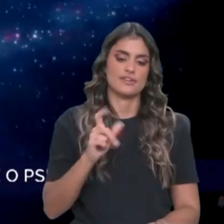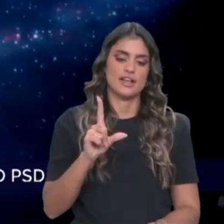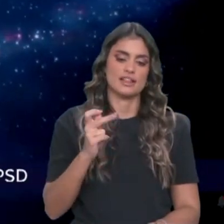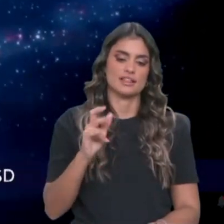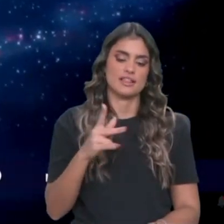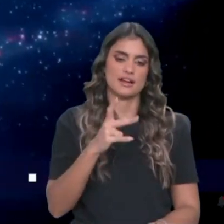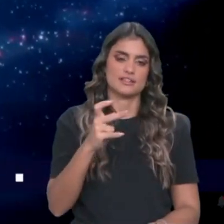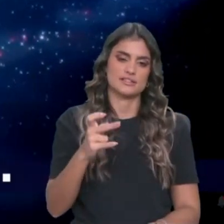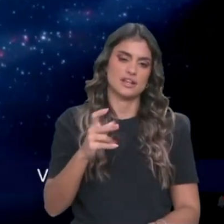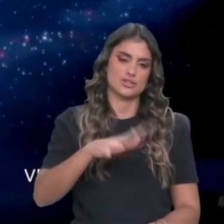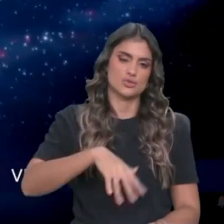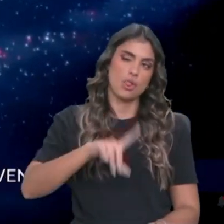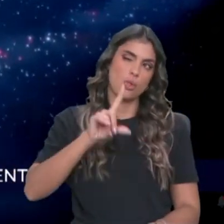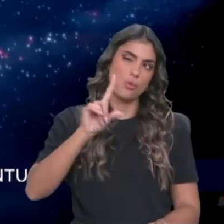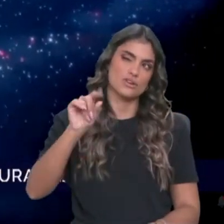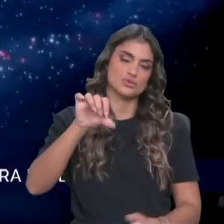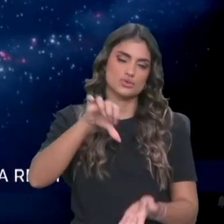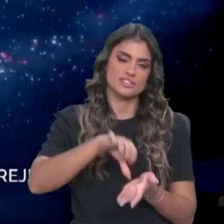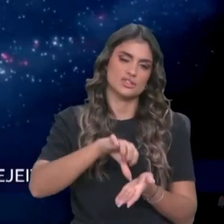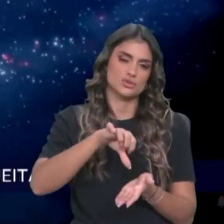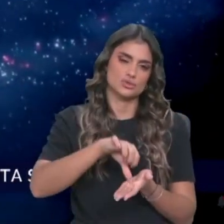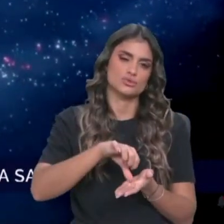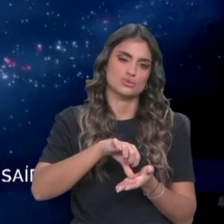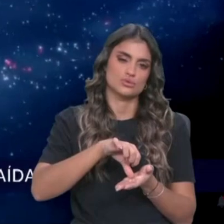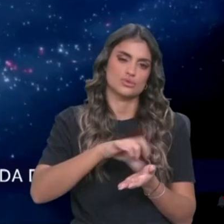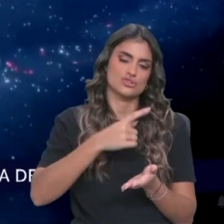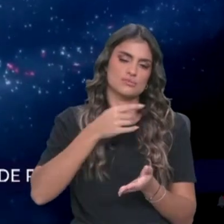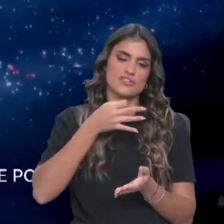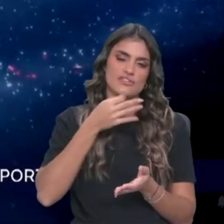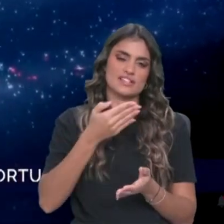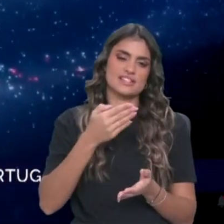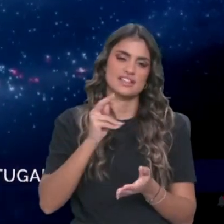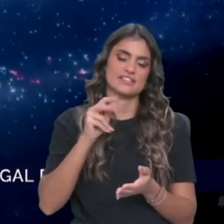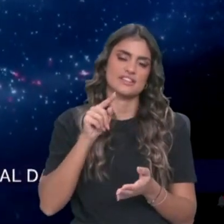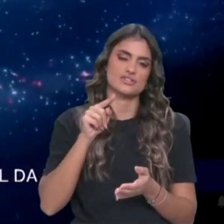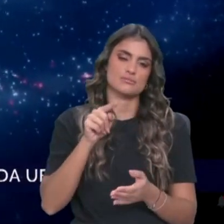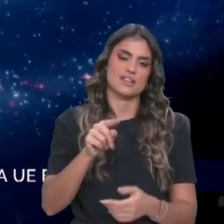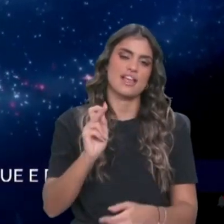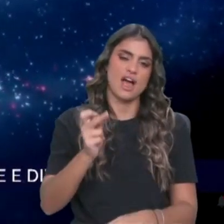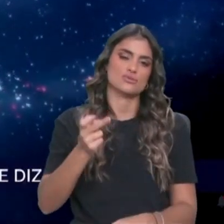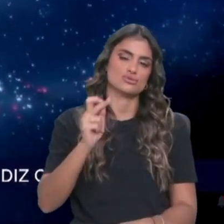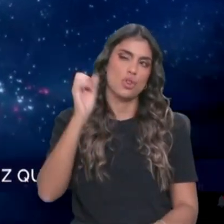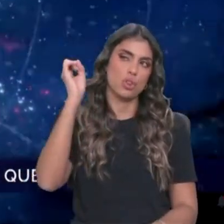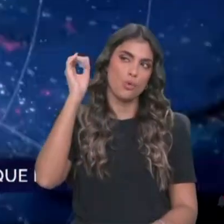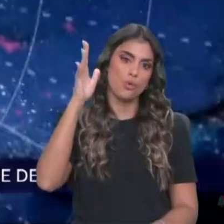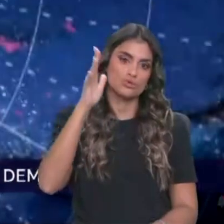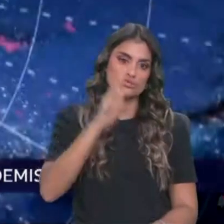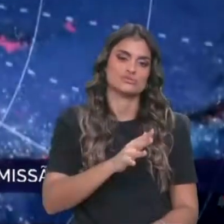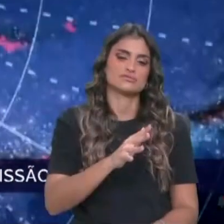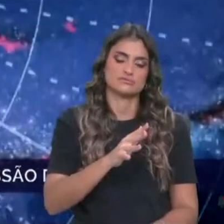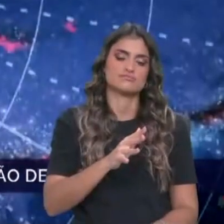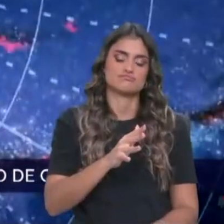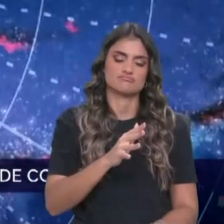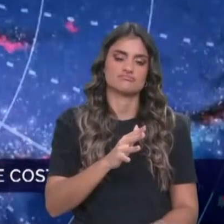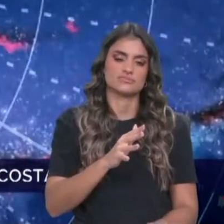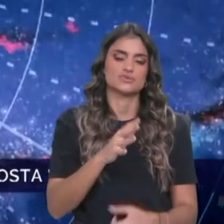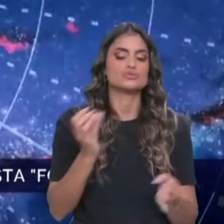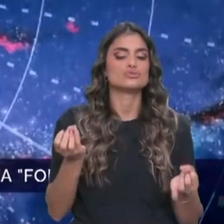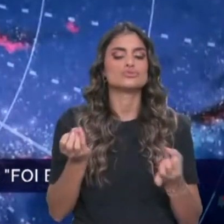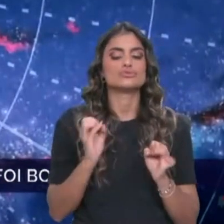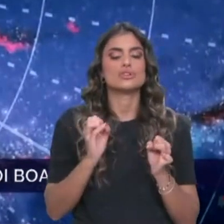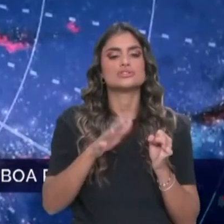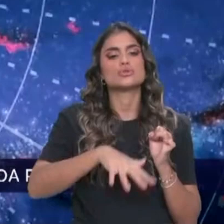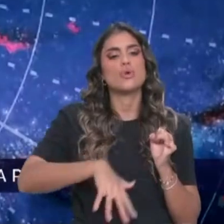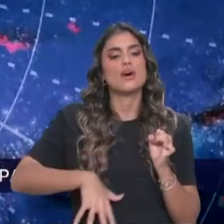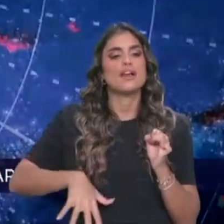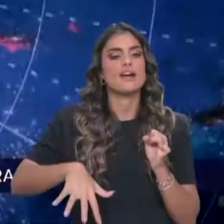do centro da nossa galáxia, nós estamos aqui a falar a cerca de 73 mil anos-luz do centro da galáxia, não é propriamente o sítio